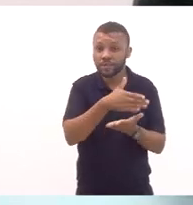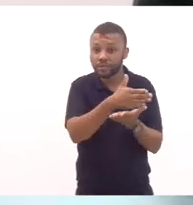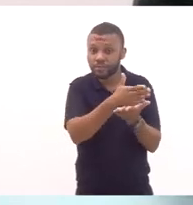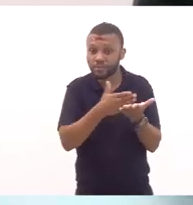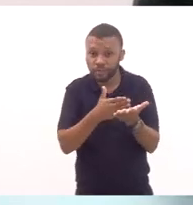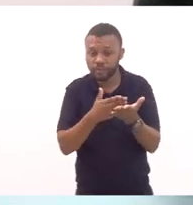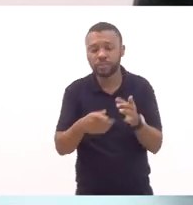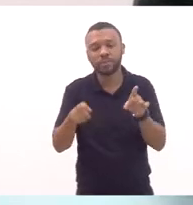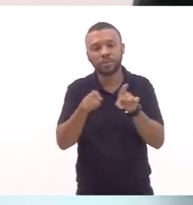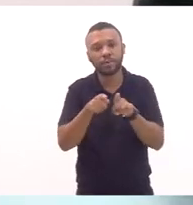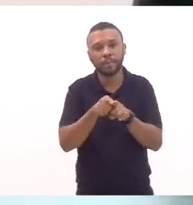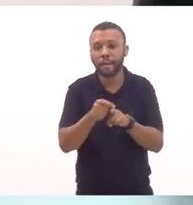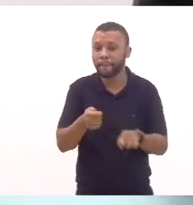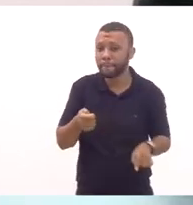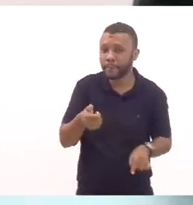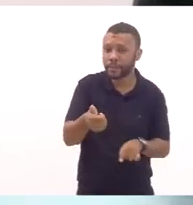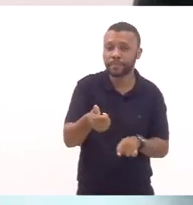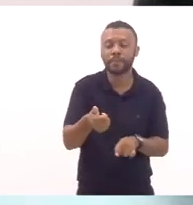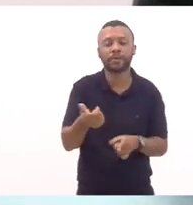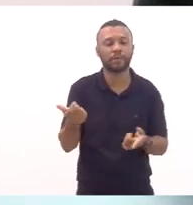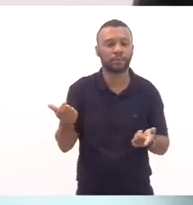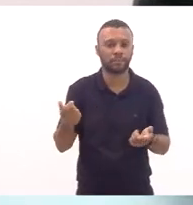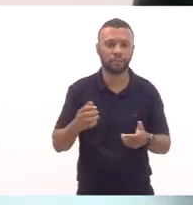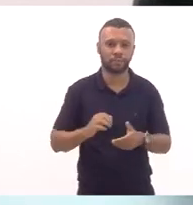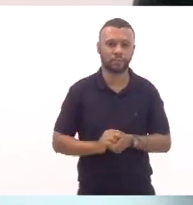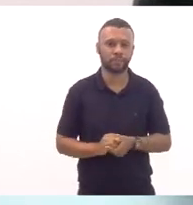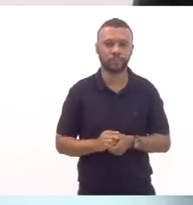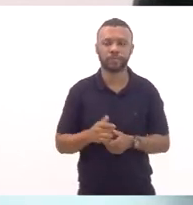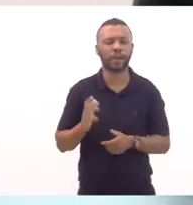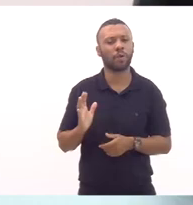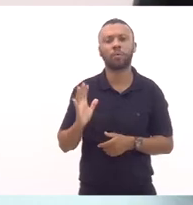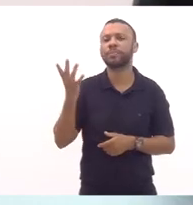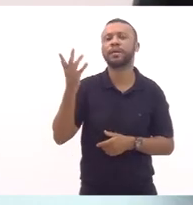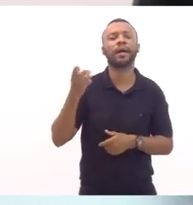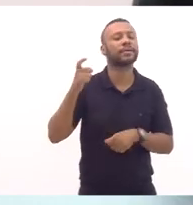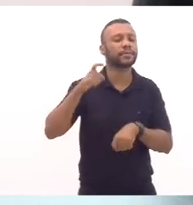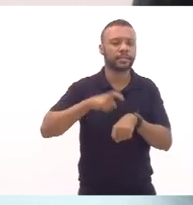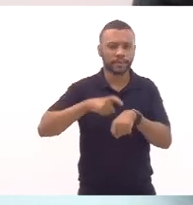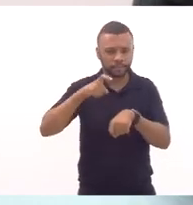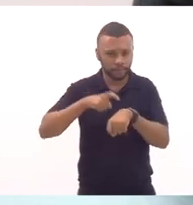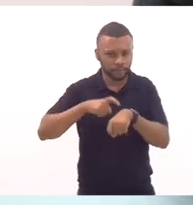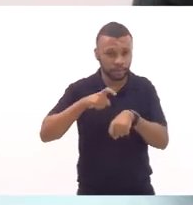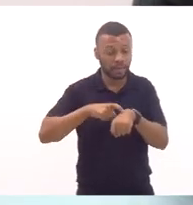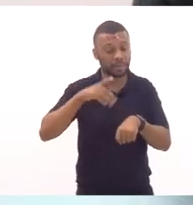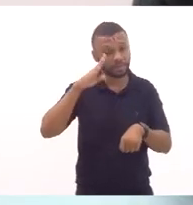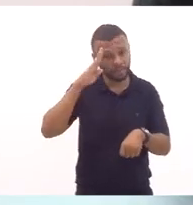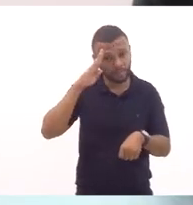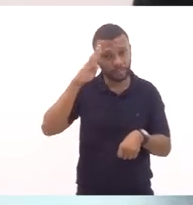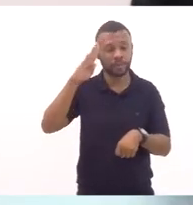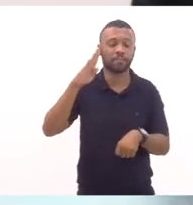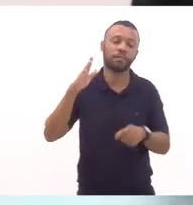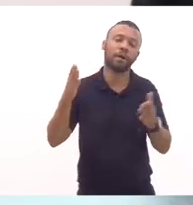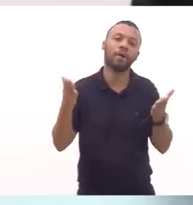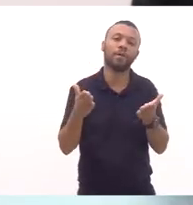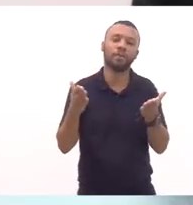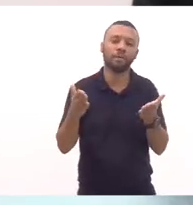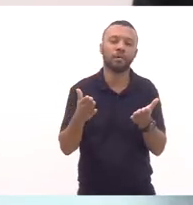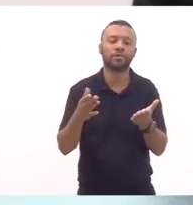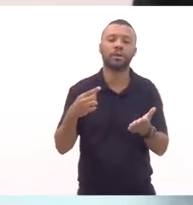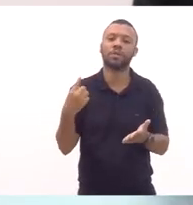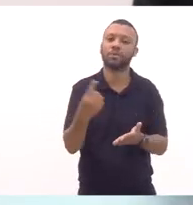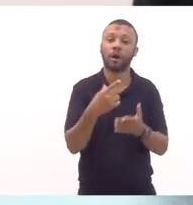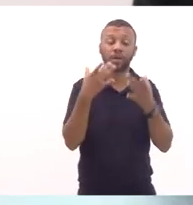também. O que acontece nesse momento? Acho que o principal é nós